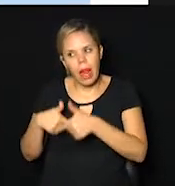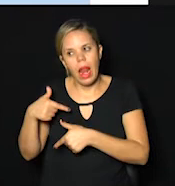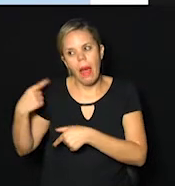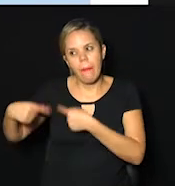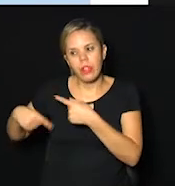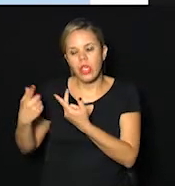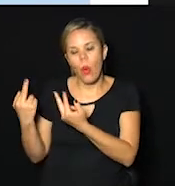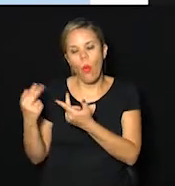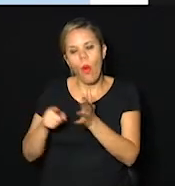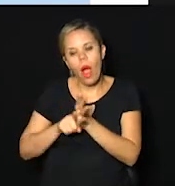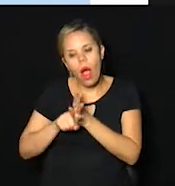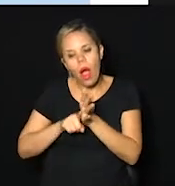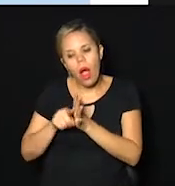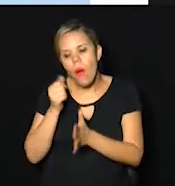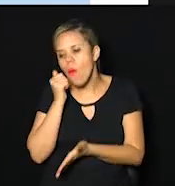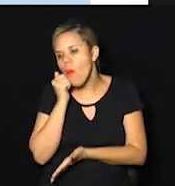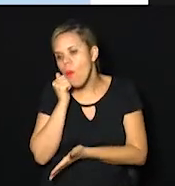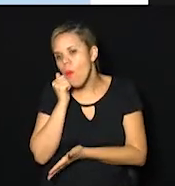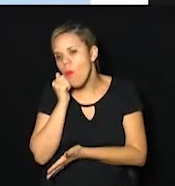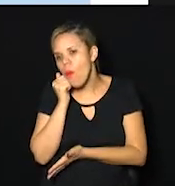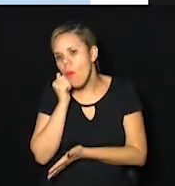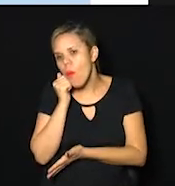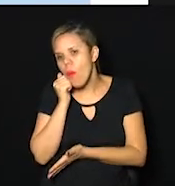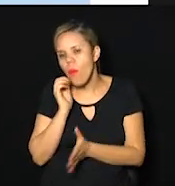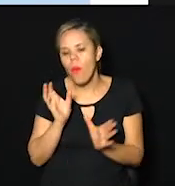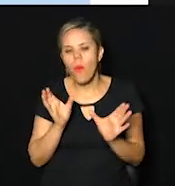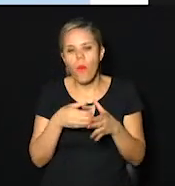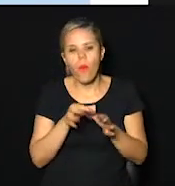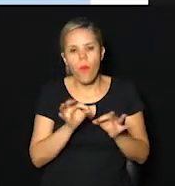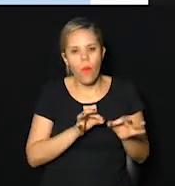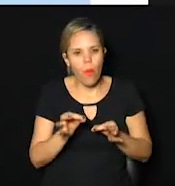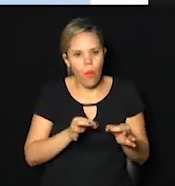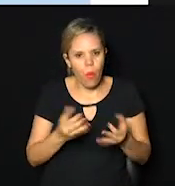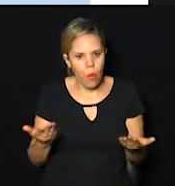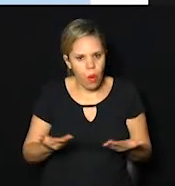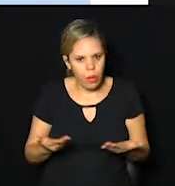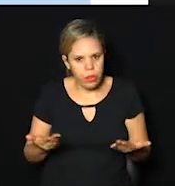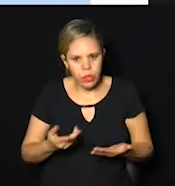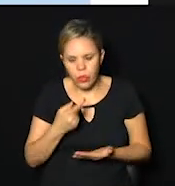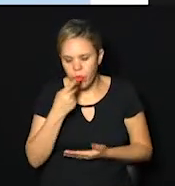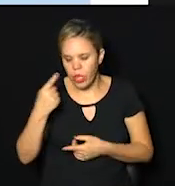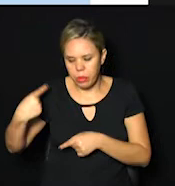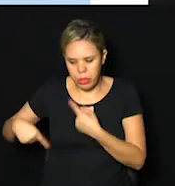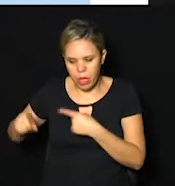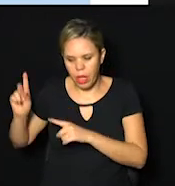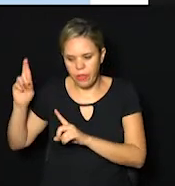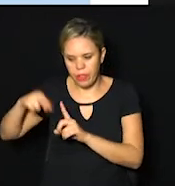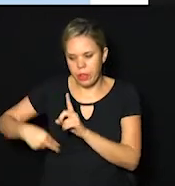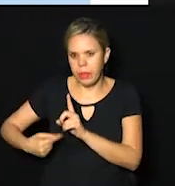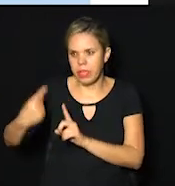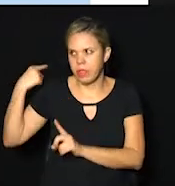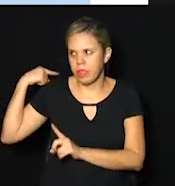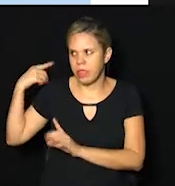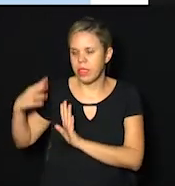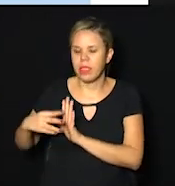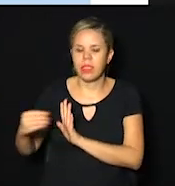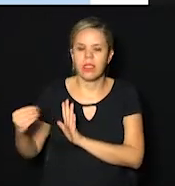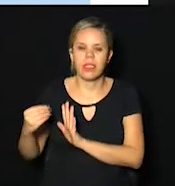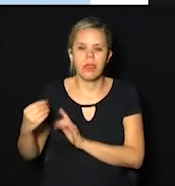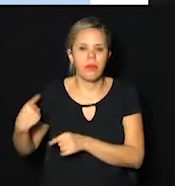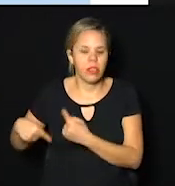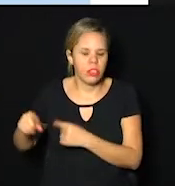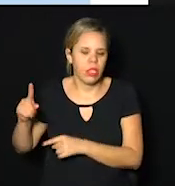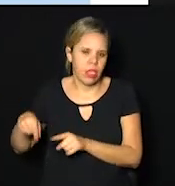eu disse que a política é a organização do presente, se eu disse que política é referência ao passado, se eu disse que